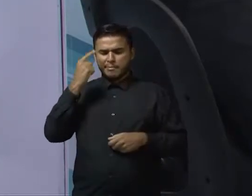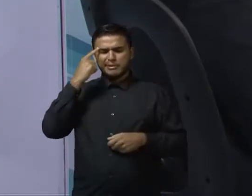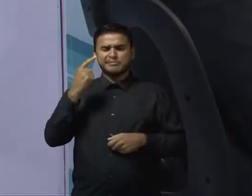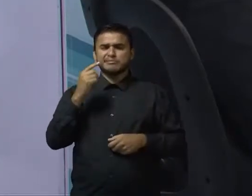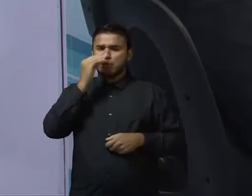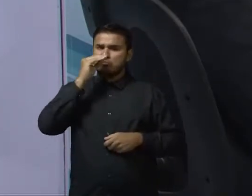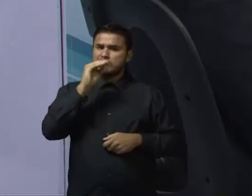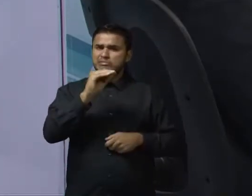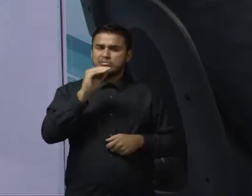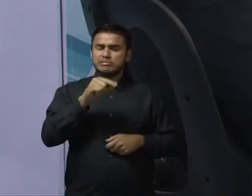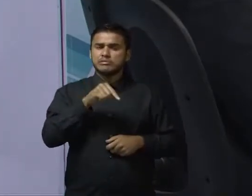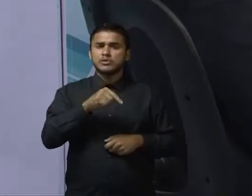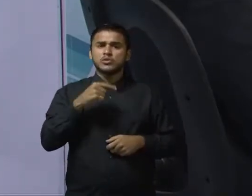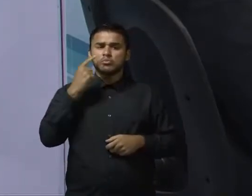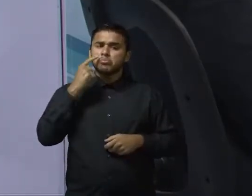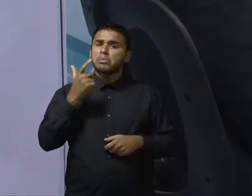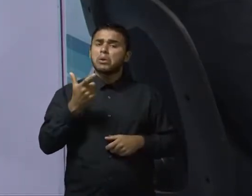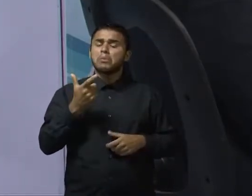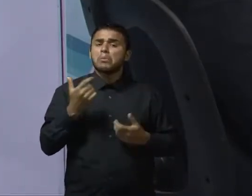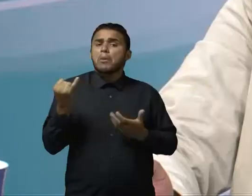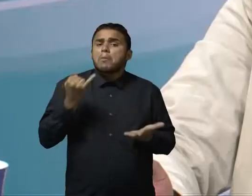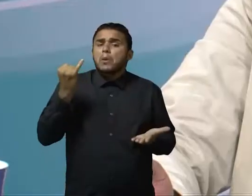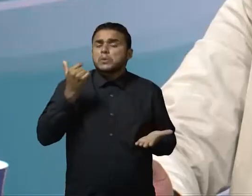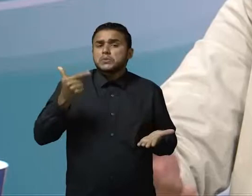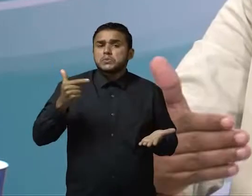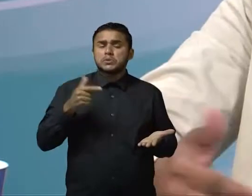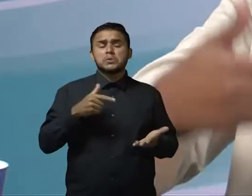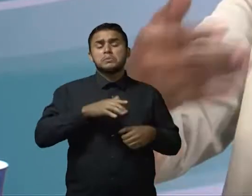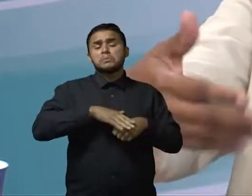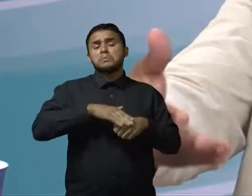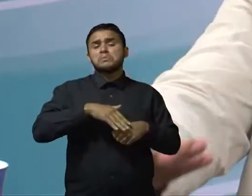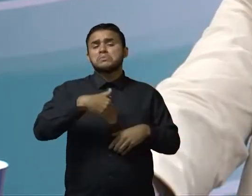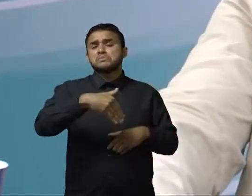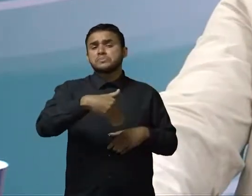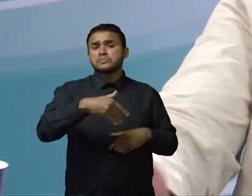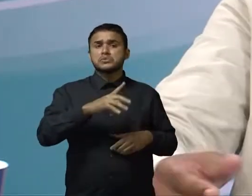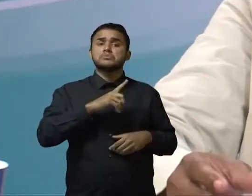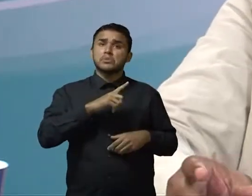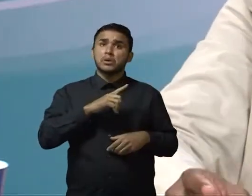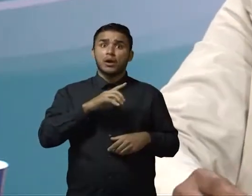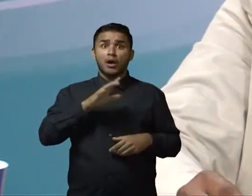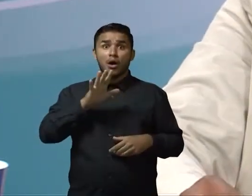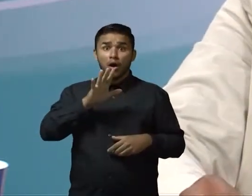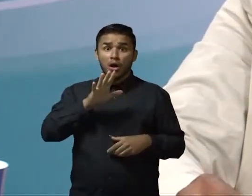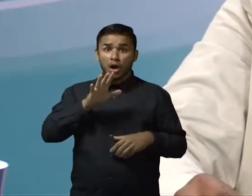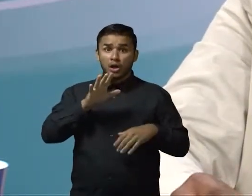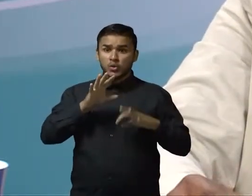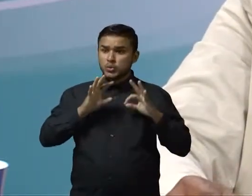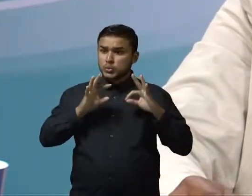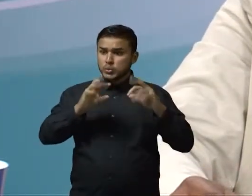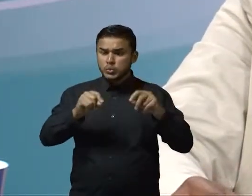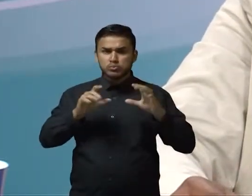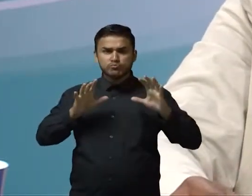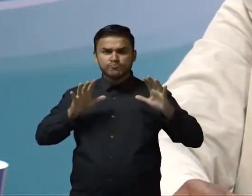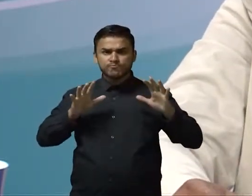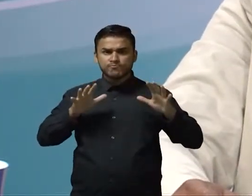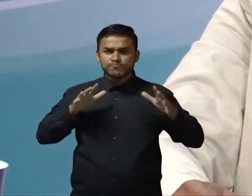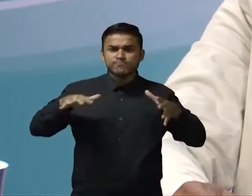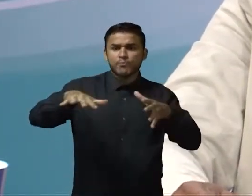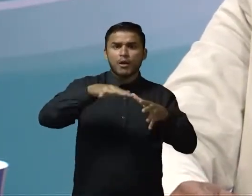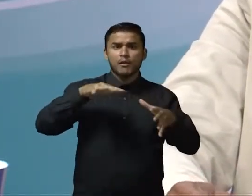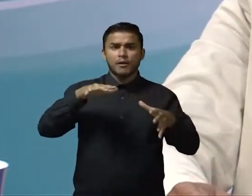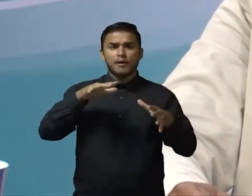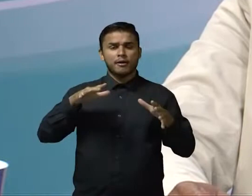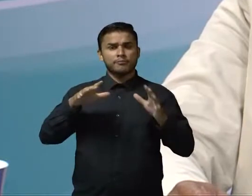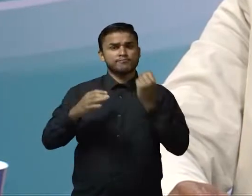a sua expressão, e sim, é fato, porque os investimentos para o sistema prisional sempre ficaram para